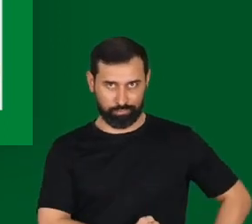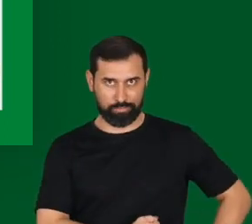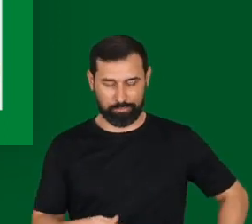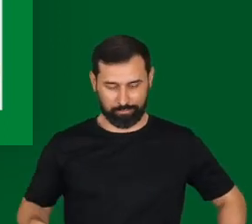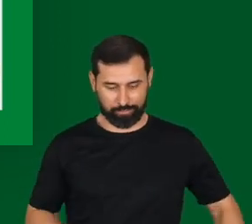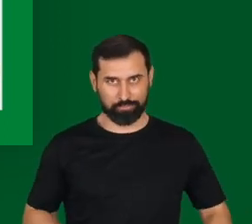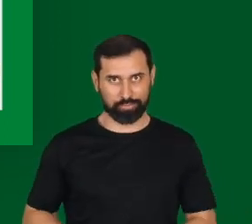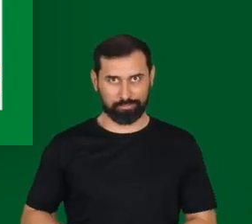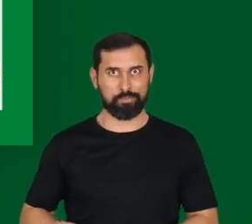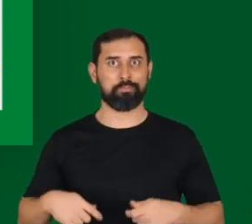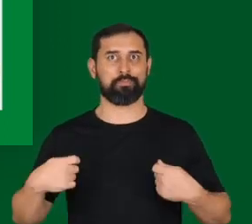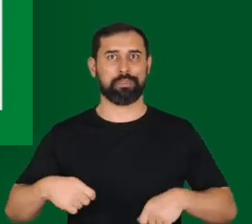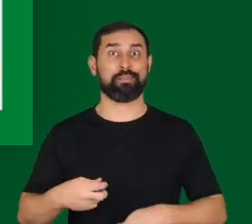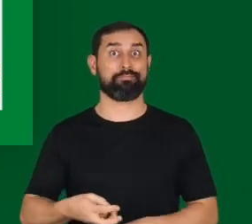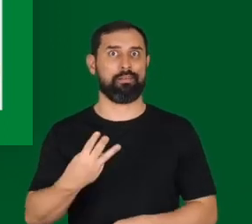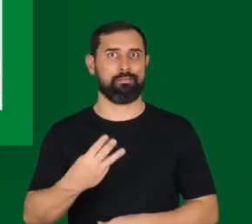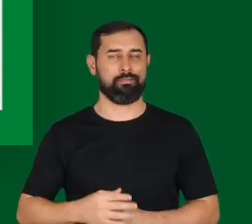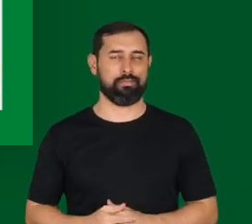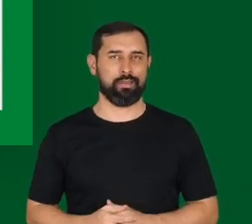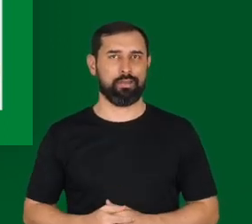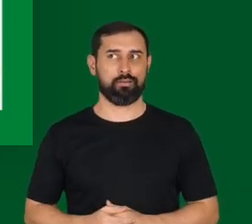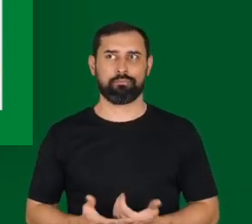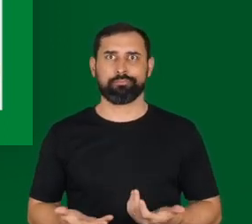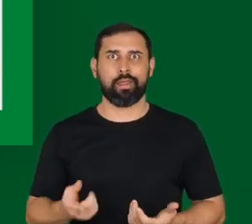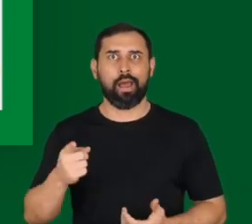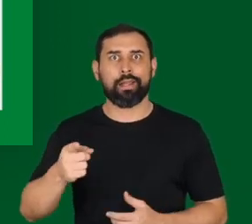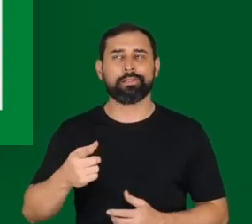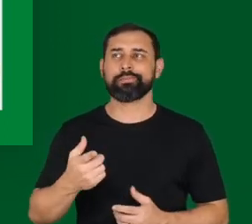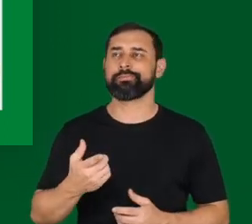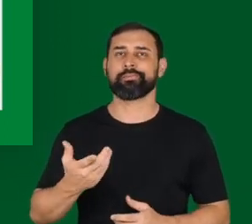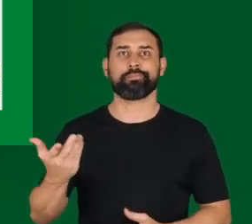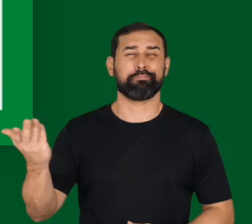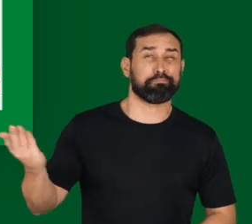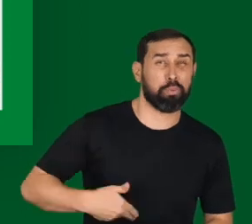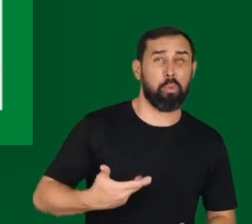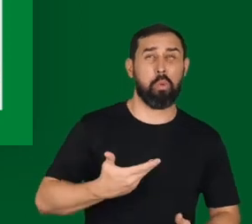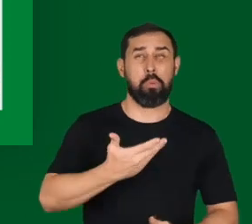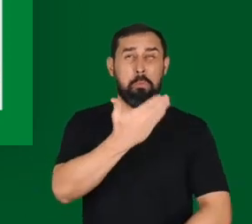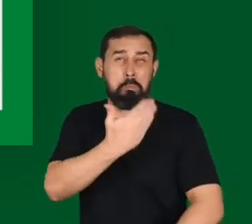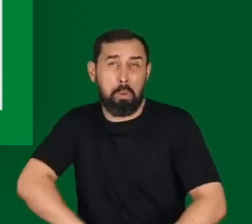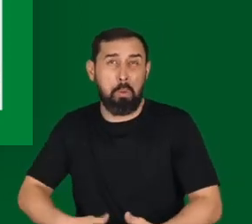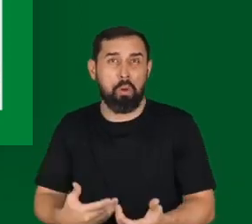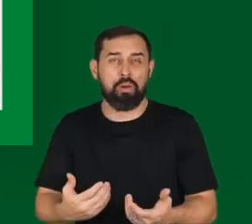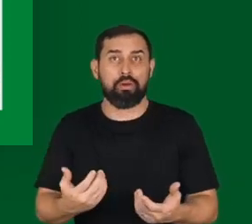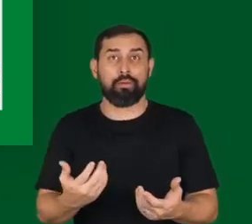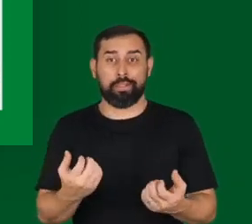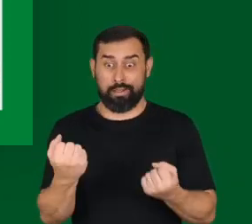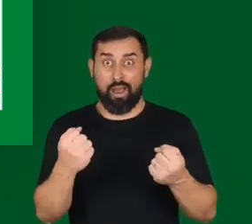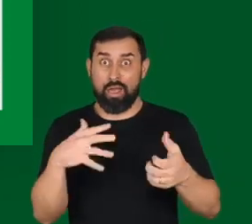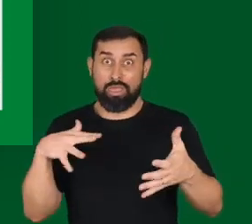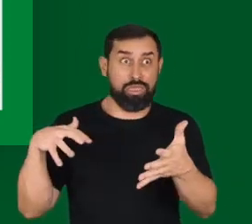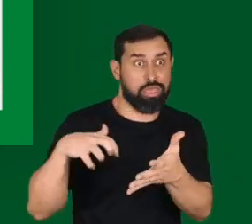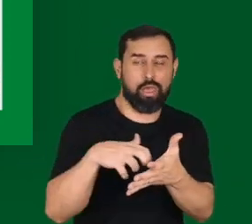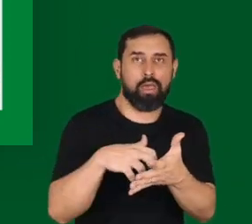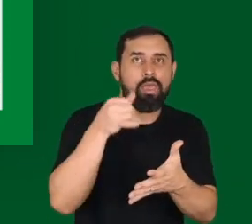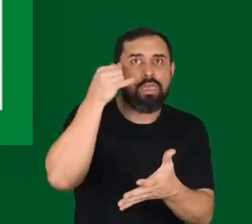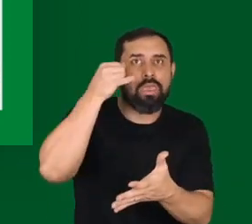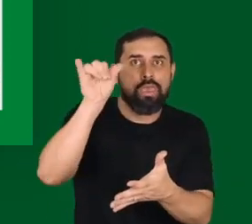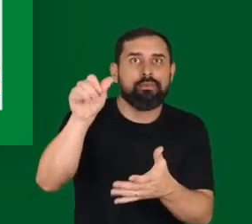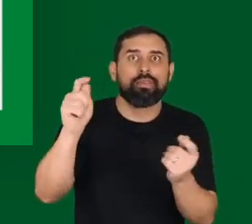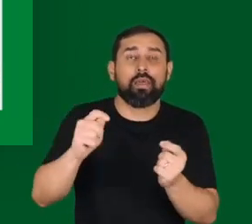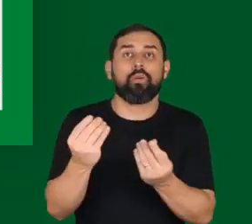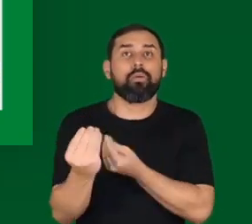assim, a maioria dessas causas de trauma associado a veículo, elas podem ser evitadas desde que a criança esteja num